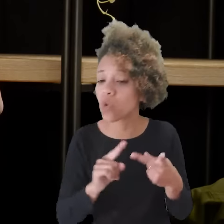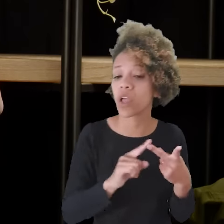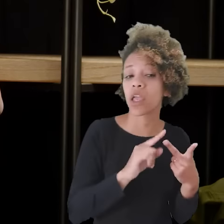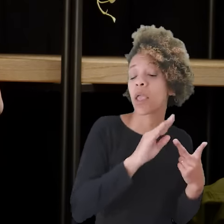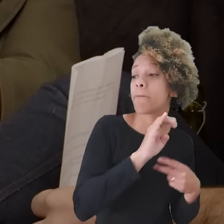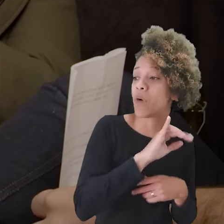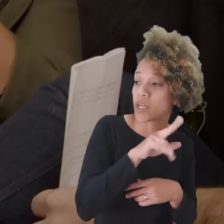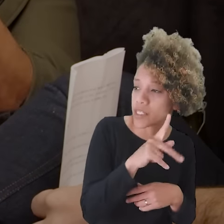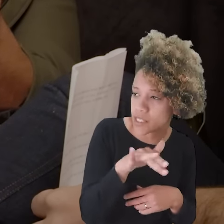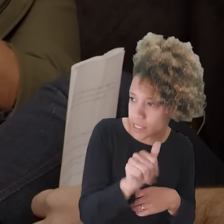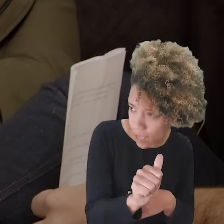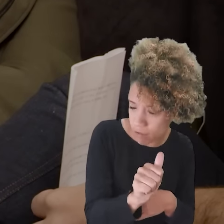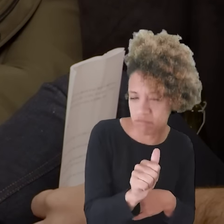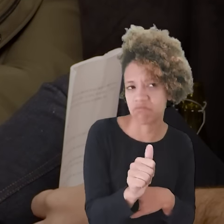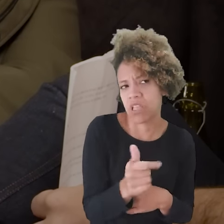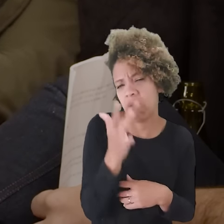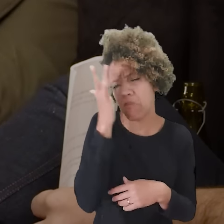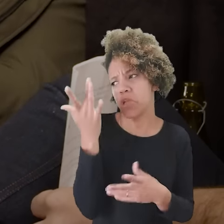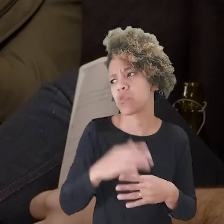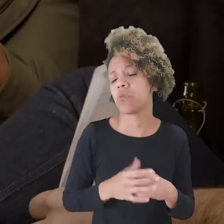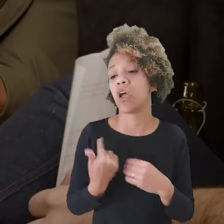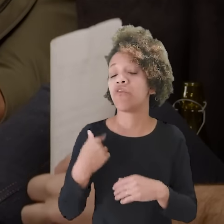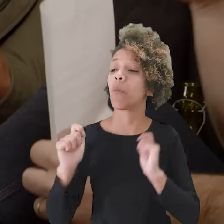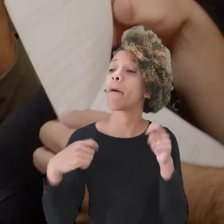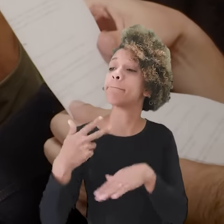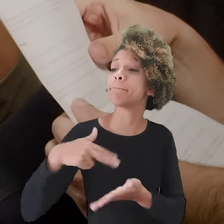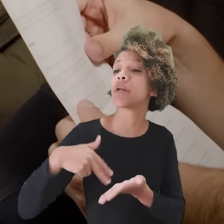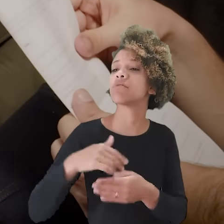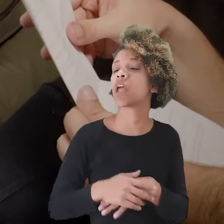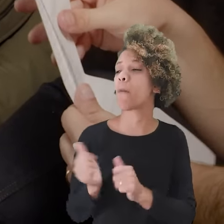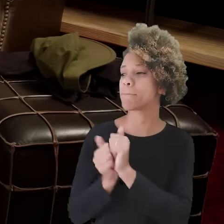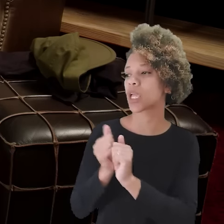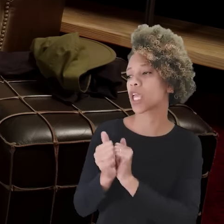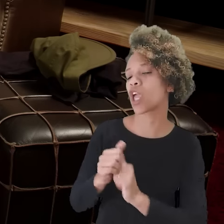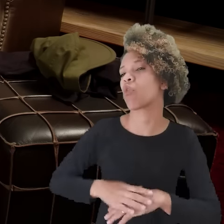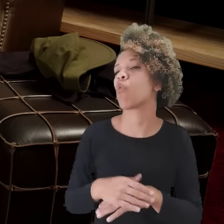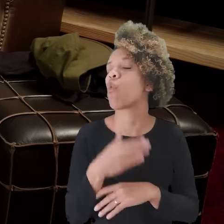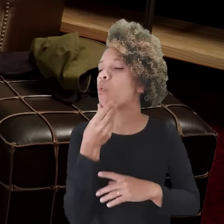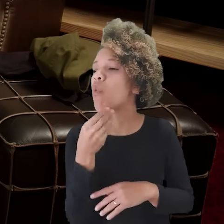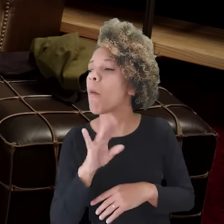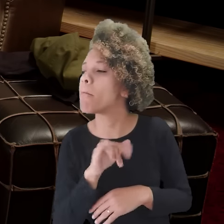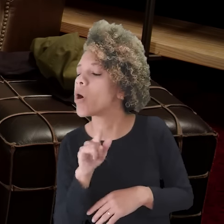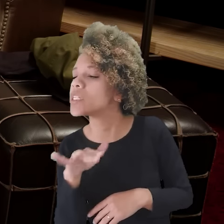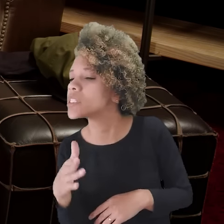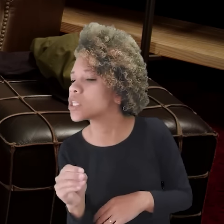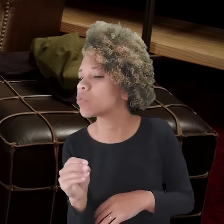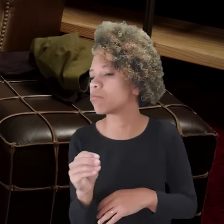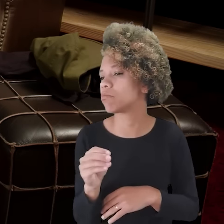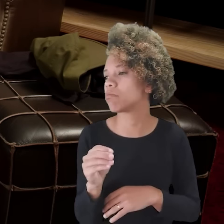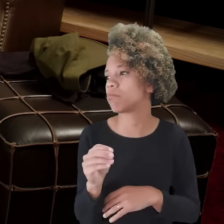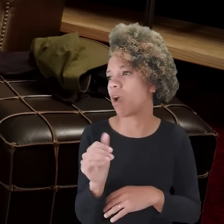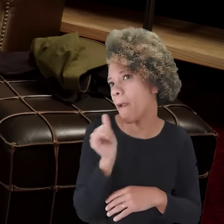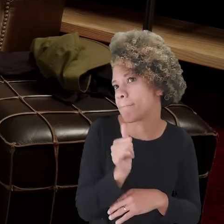que é uma pessoa cara Fui numa balada ontem peguei duas boyzinha E aí como é uma